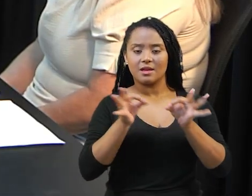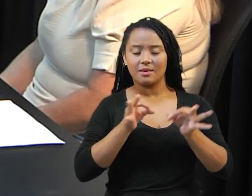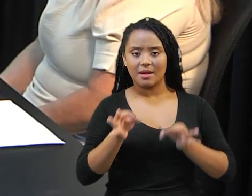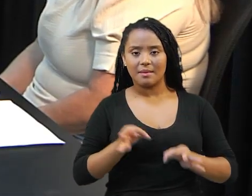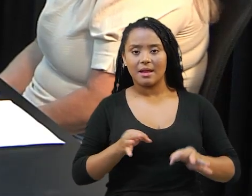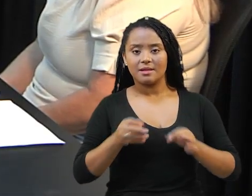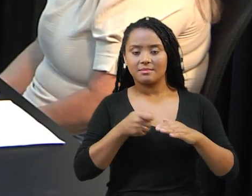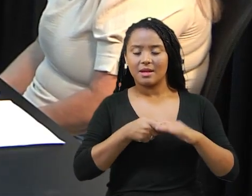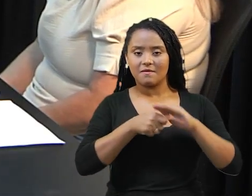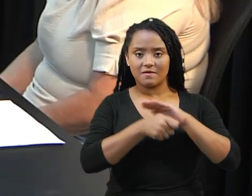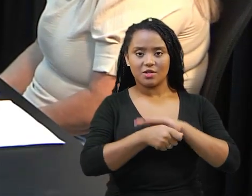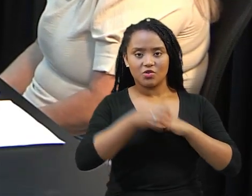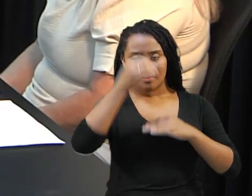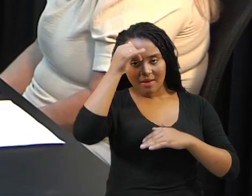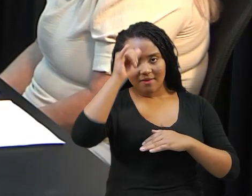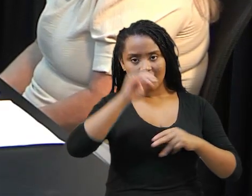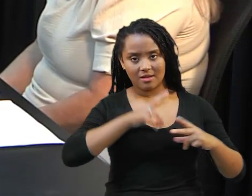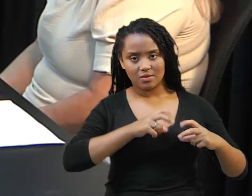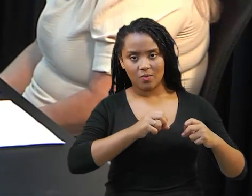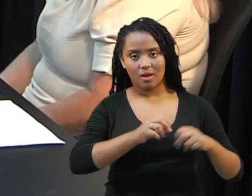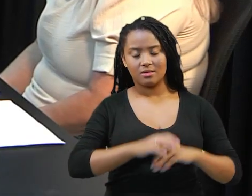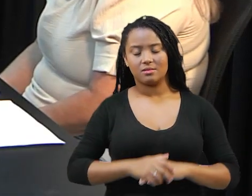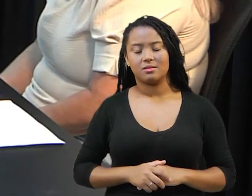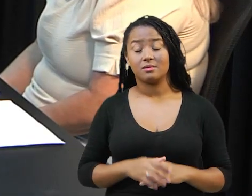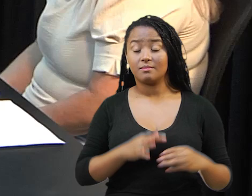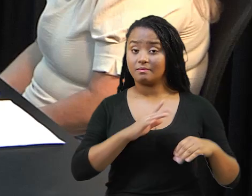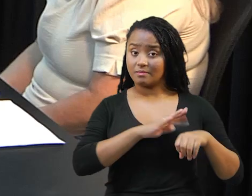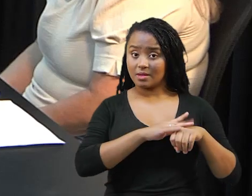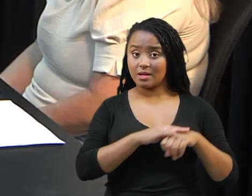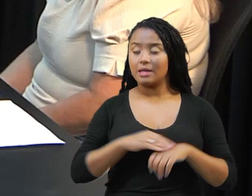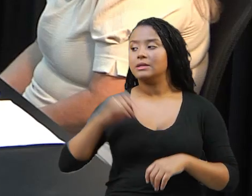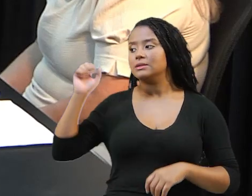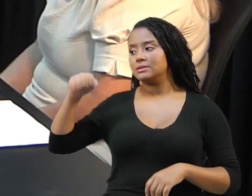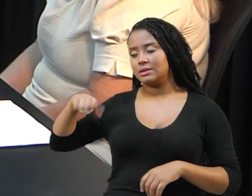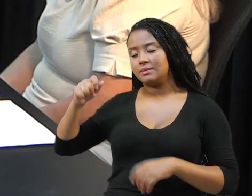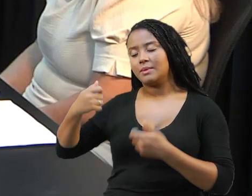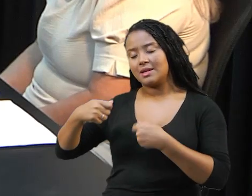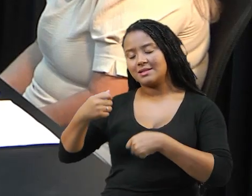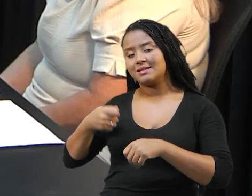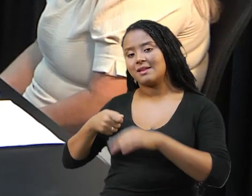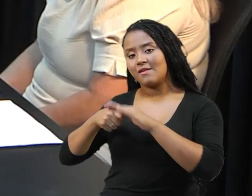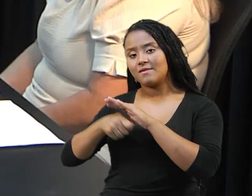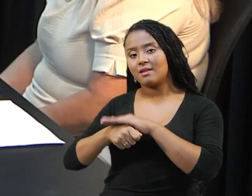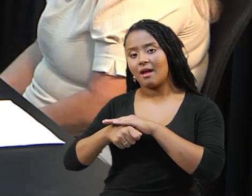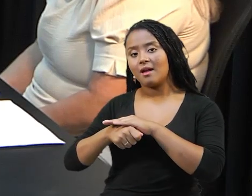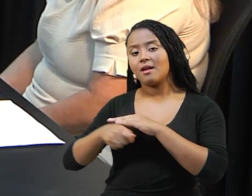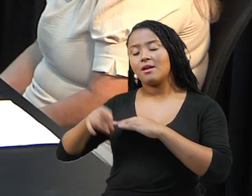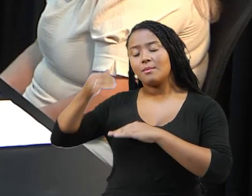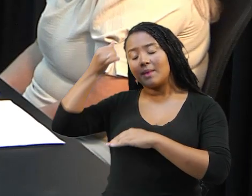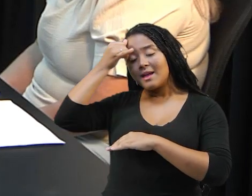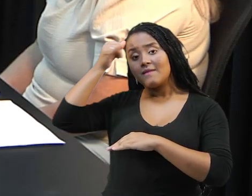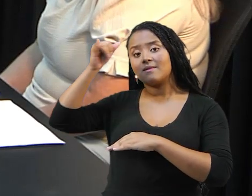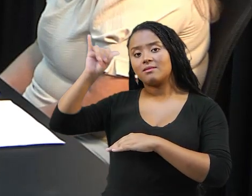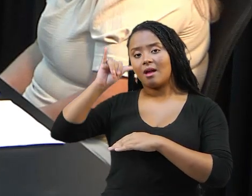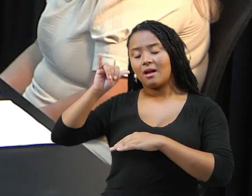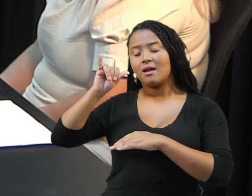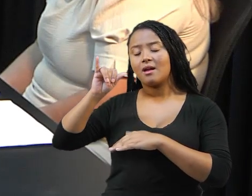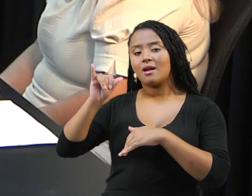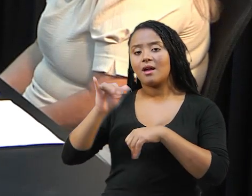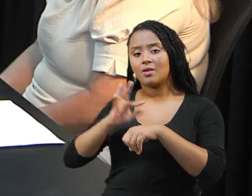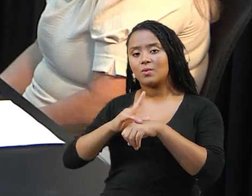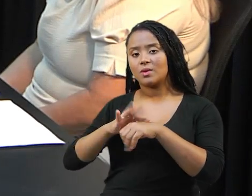investir nessa prevenção. Isso, exatamente. Tanto na parte preventiva, como também